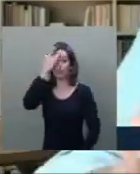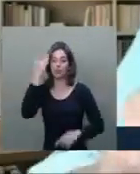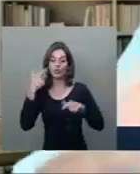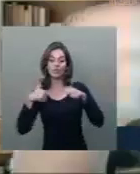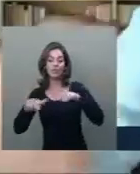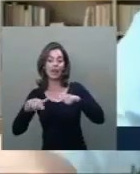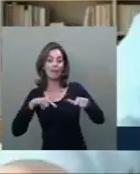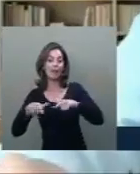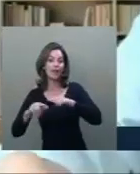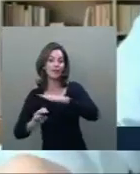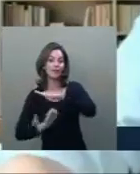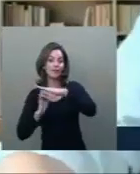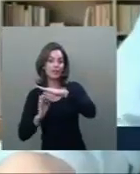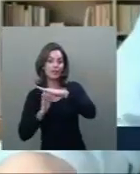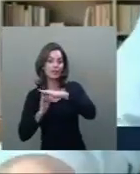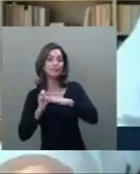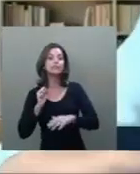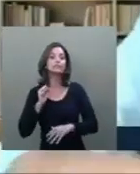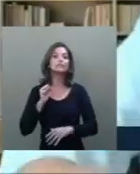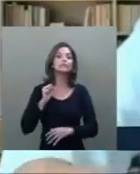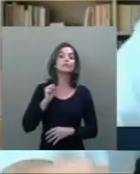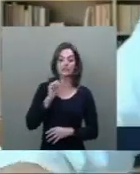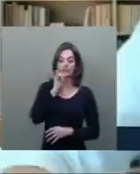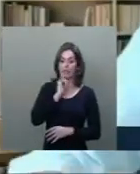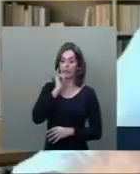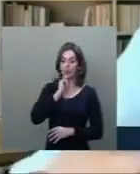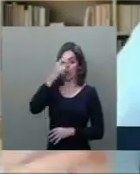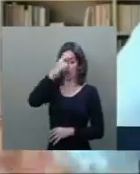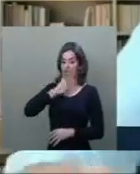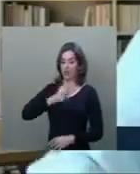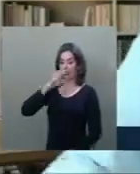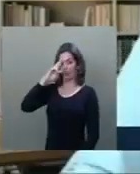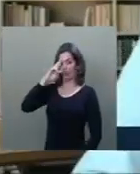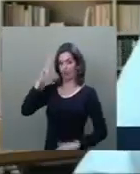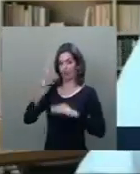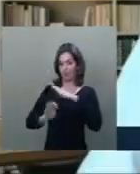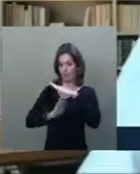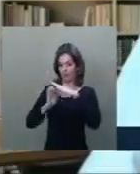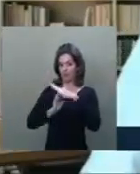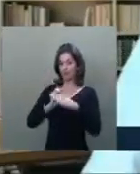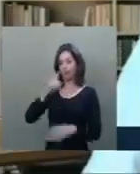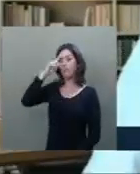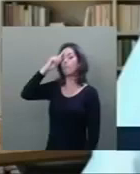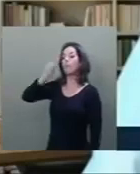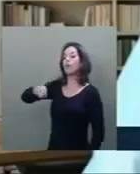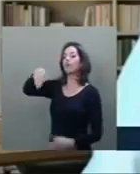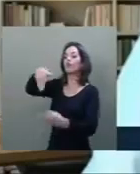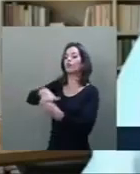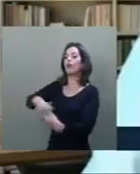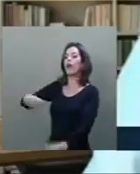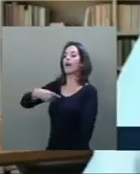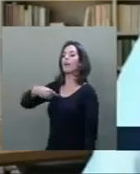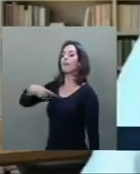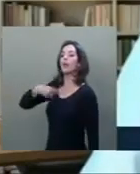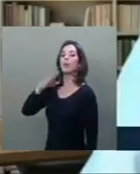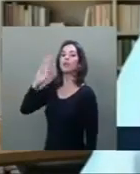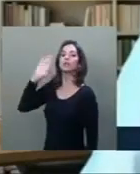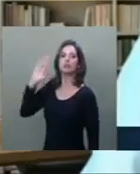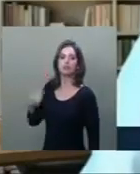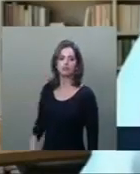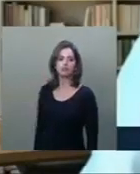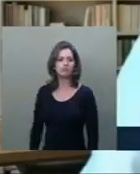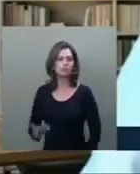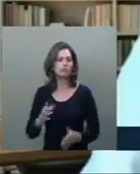candidato da visão daquele empregador. Temos aqui um caso, um crime previsto na legislação, típico